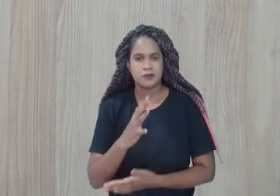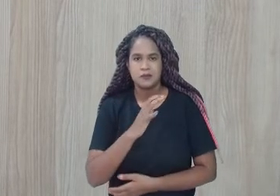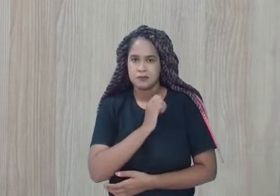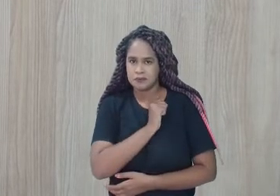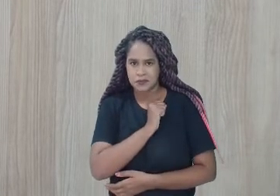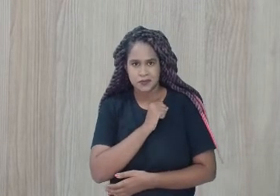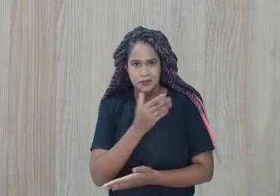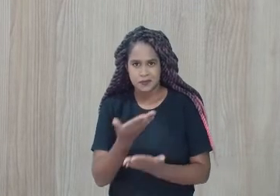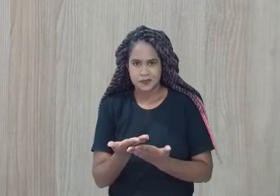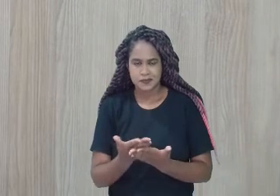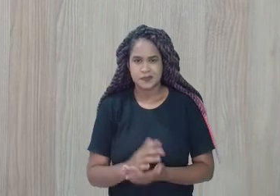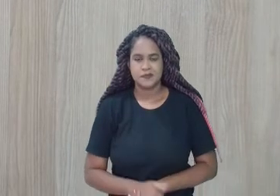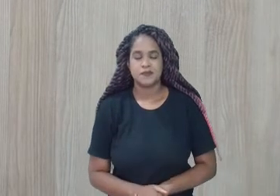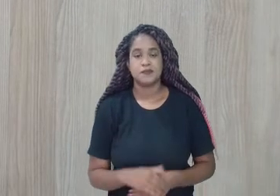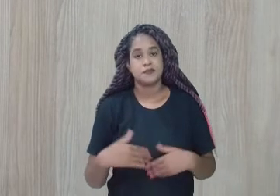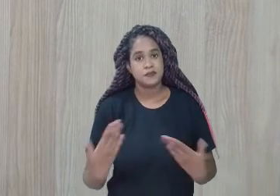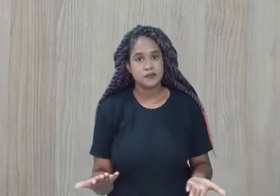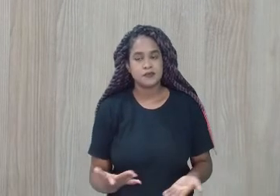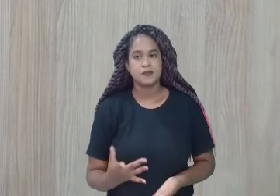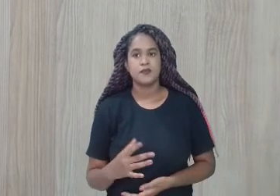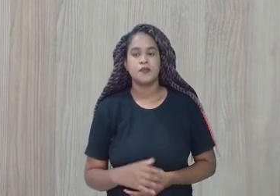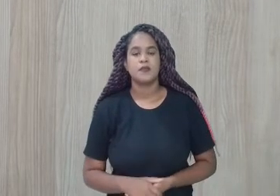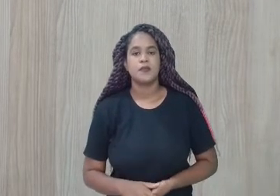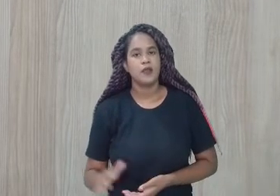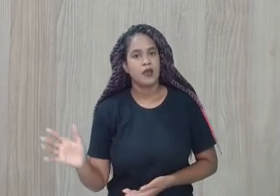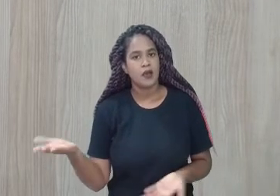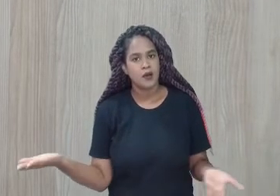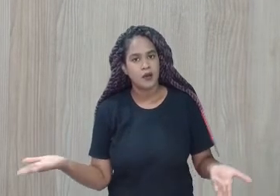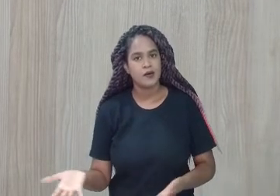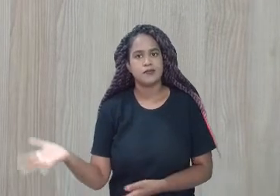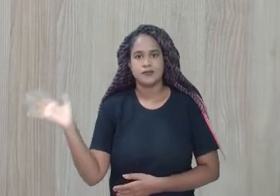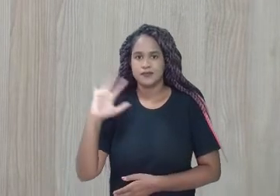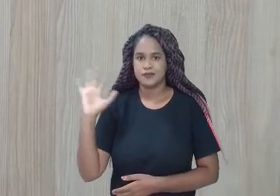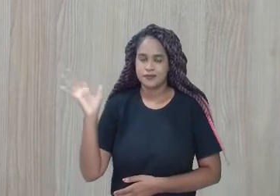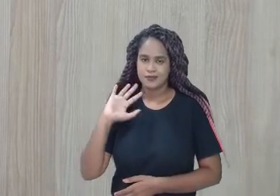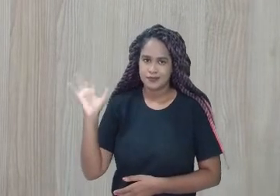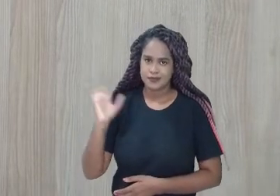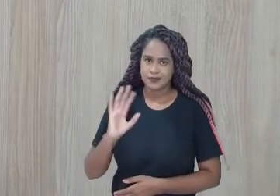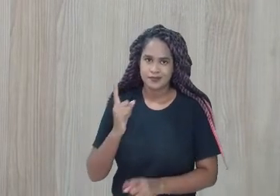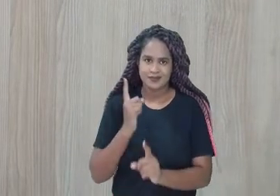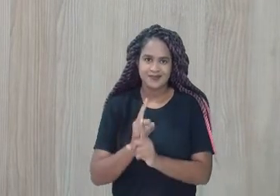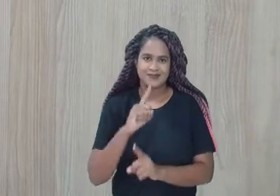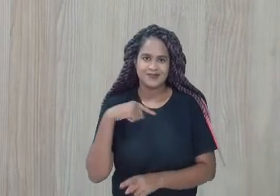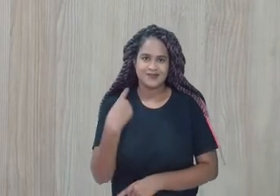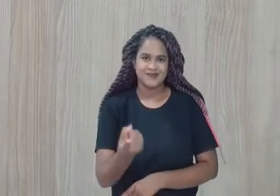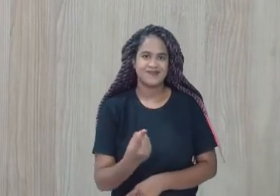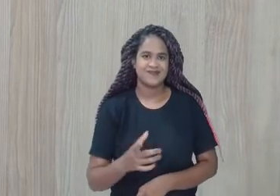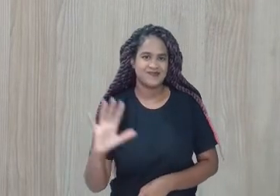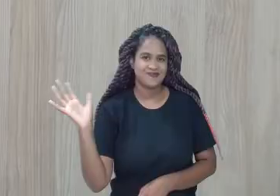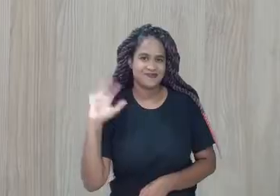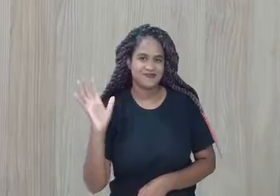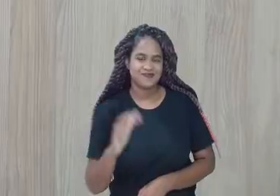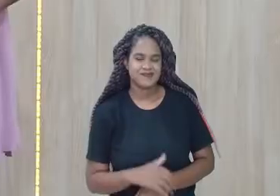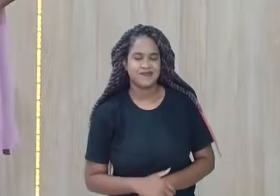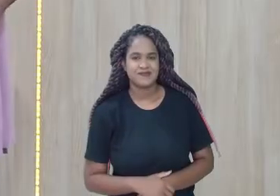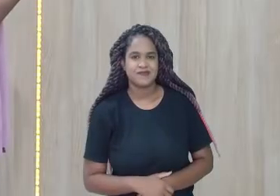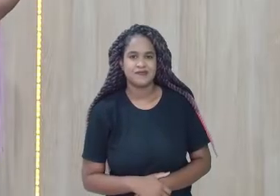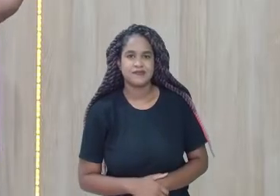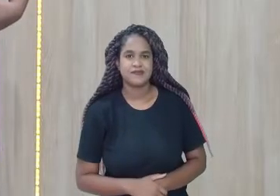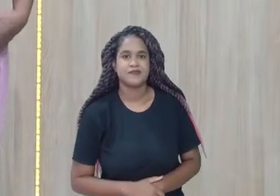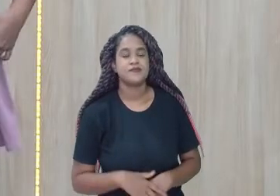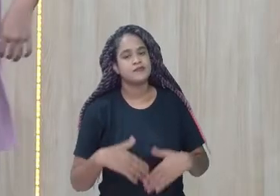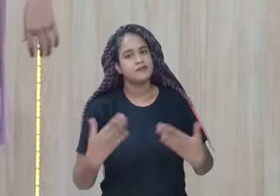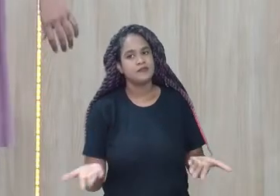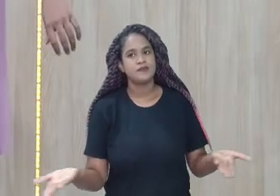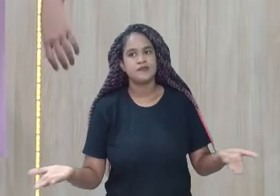amaram. Então é isso, pessoal. Me despeço de vocês. Até a próxima. Tchau, pessoal. Gente,